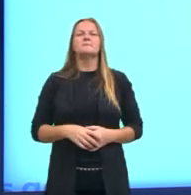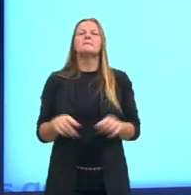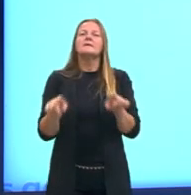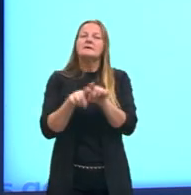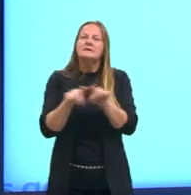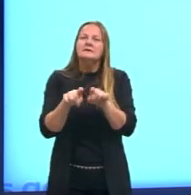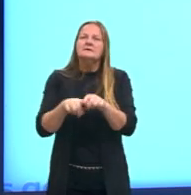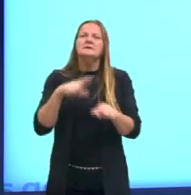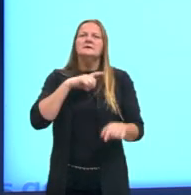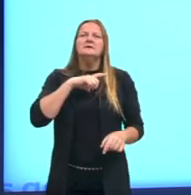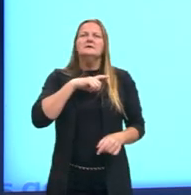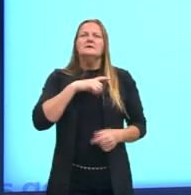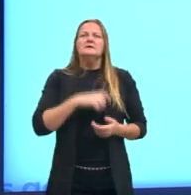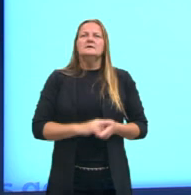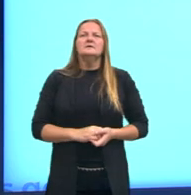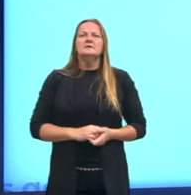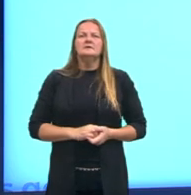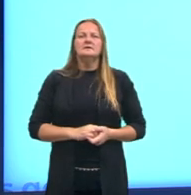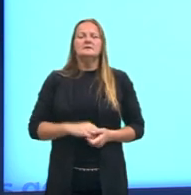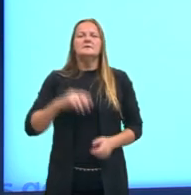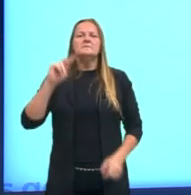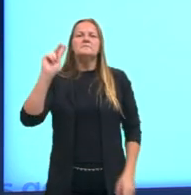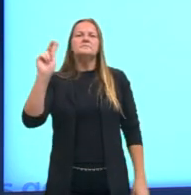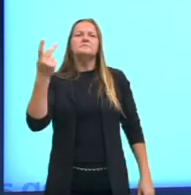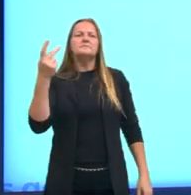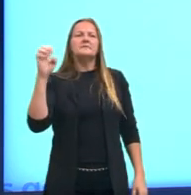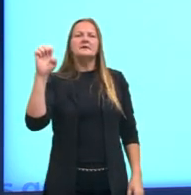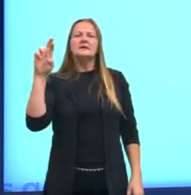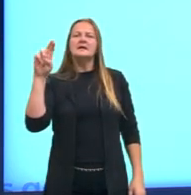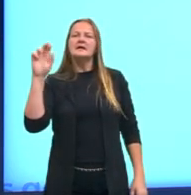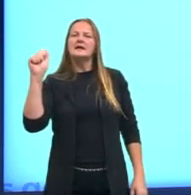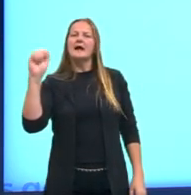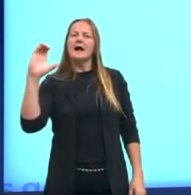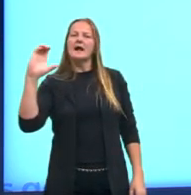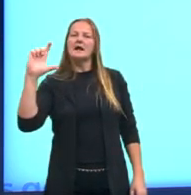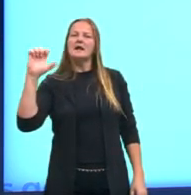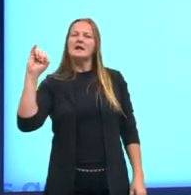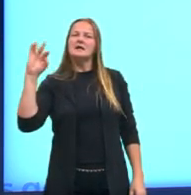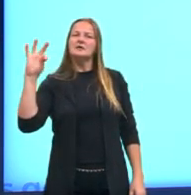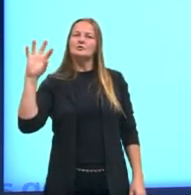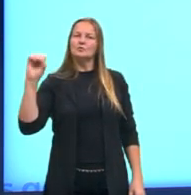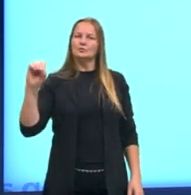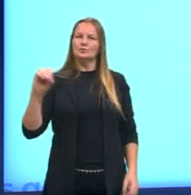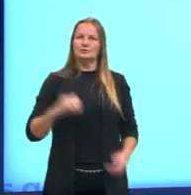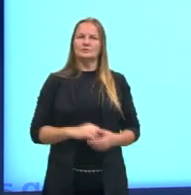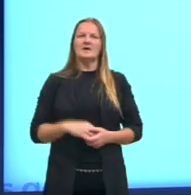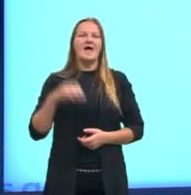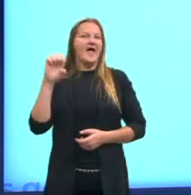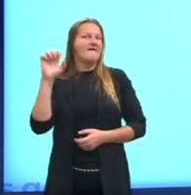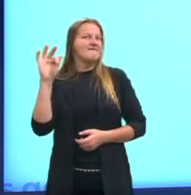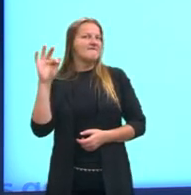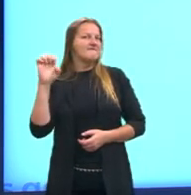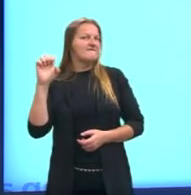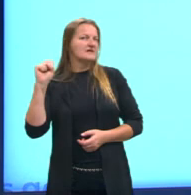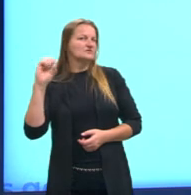temos o nosso amigo Heráclito de Éfeso o buraco é muito cansado né horário que tem um camarada